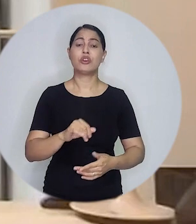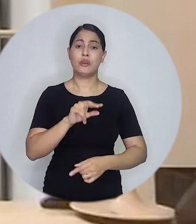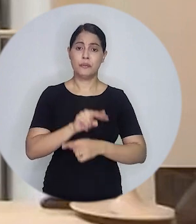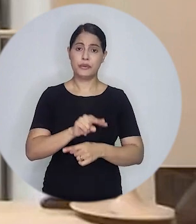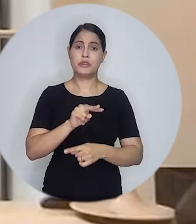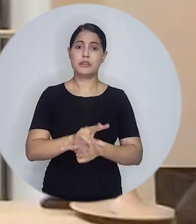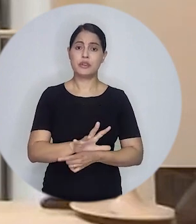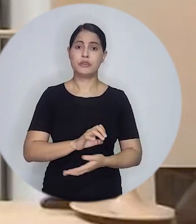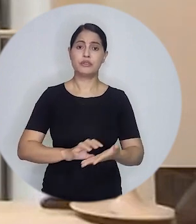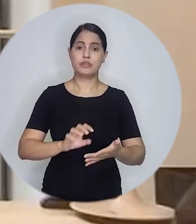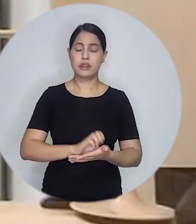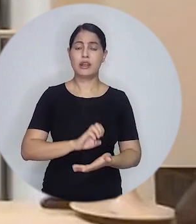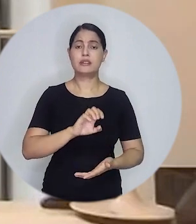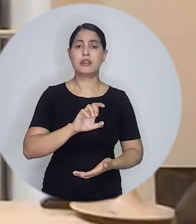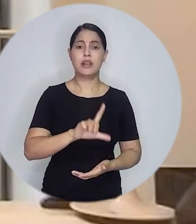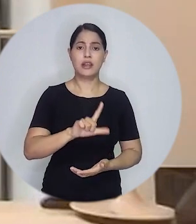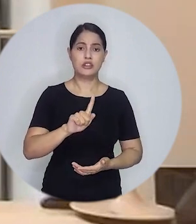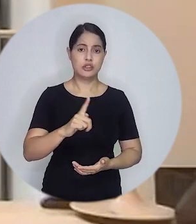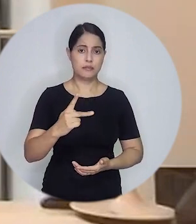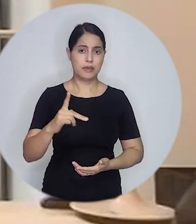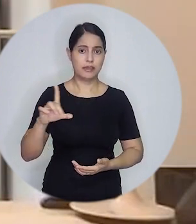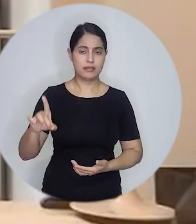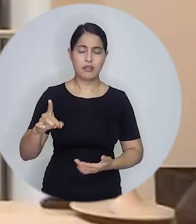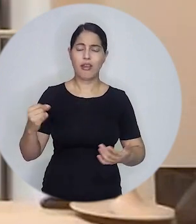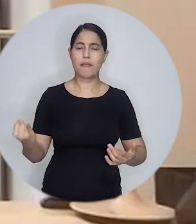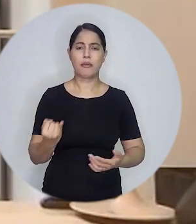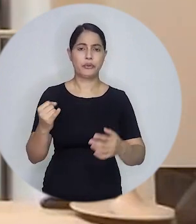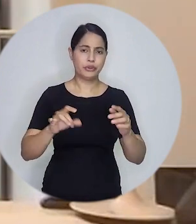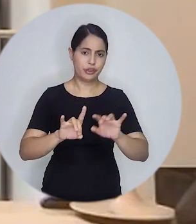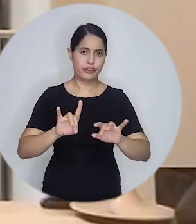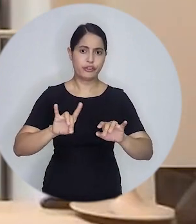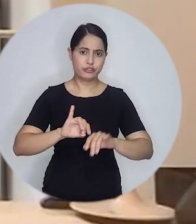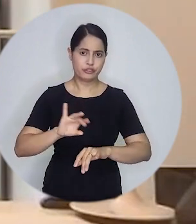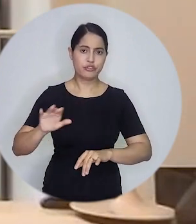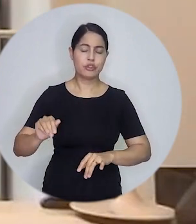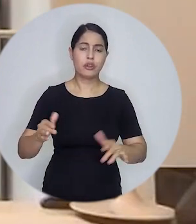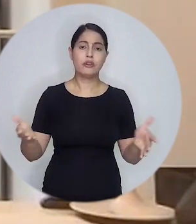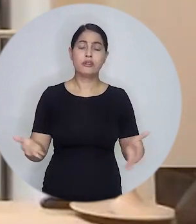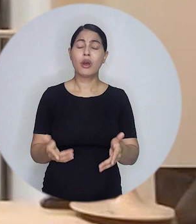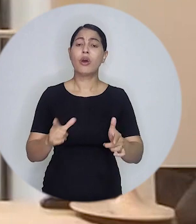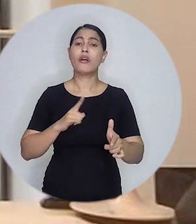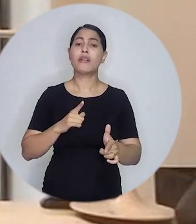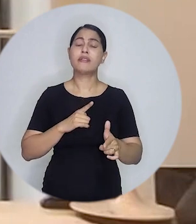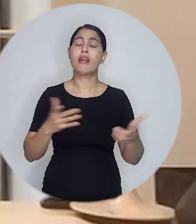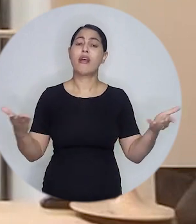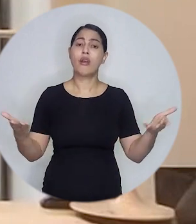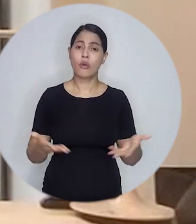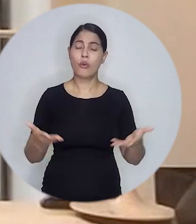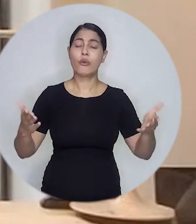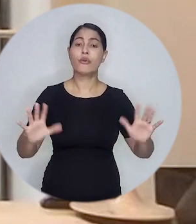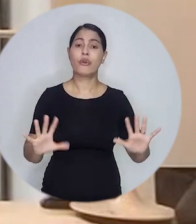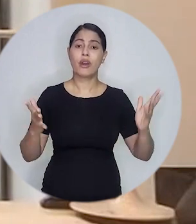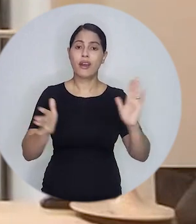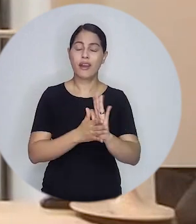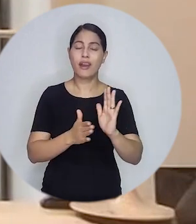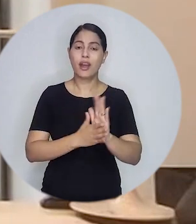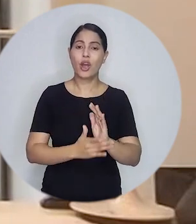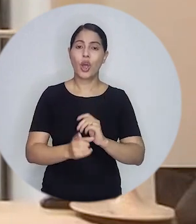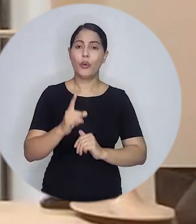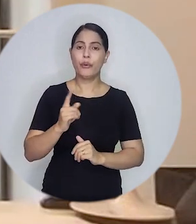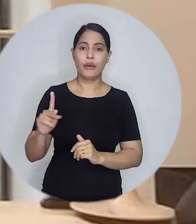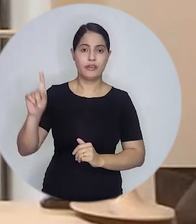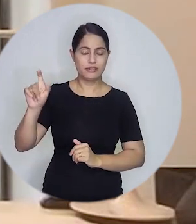de Dados, que ele seja aprovado rapidamente pelo Congresso Nacional, e que sendo nesse dia